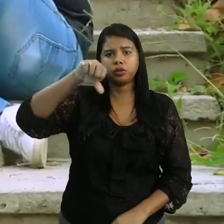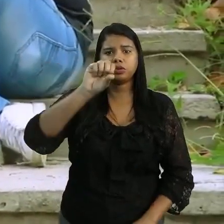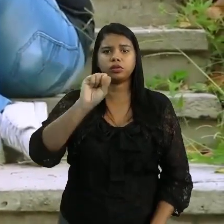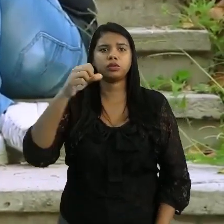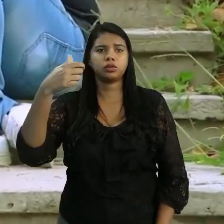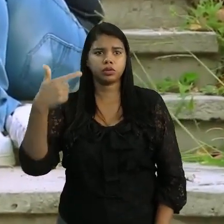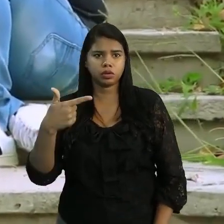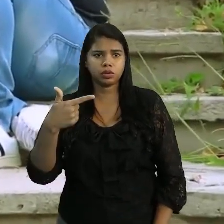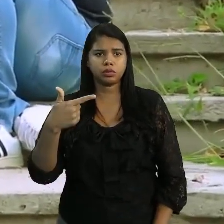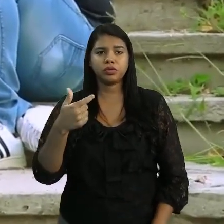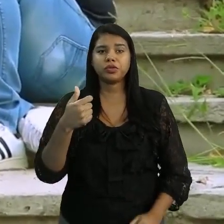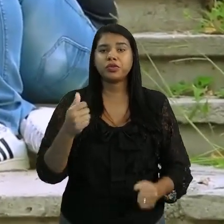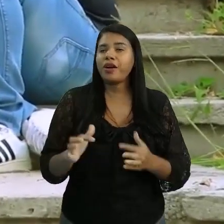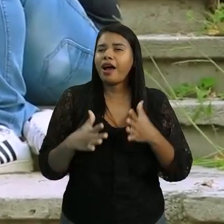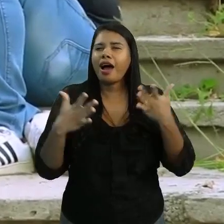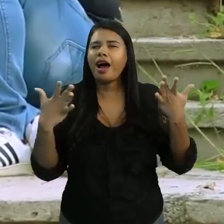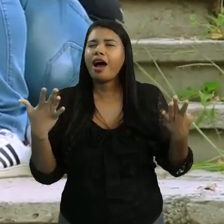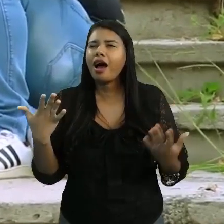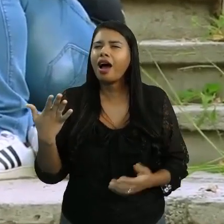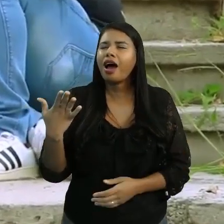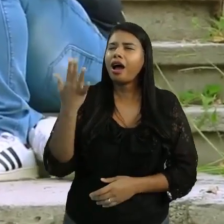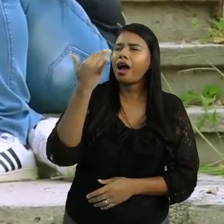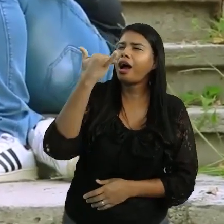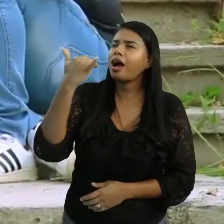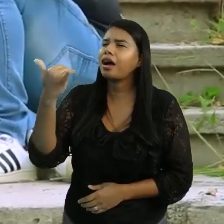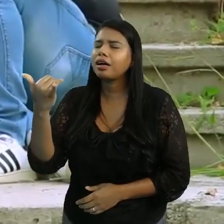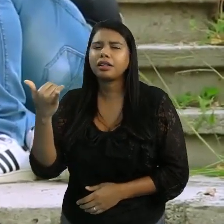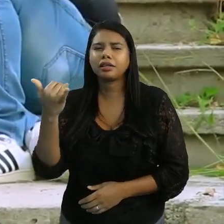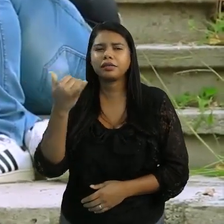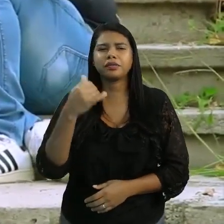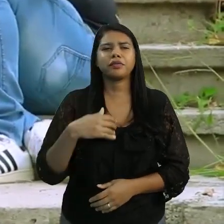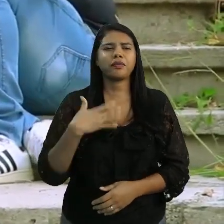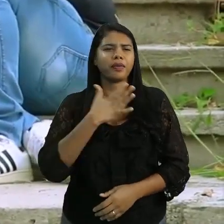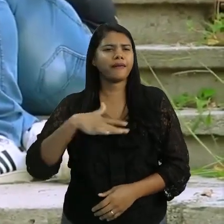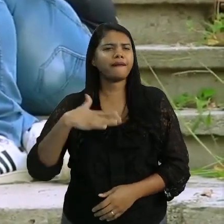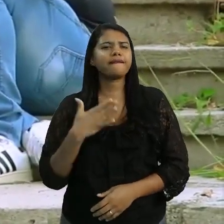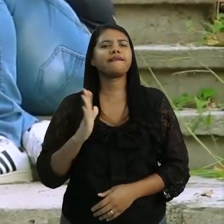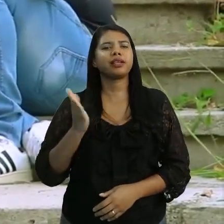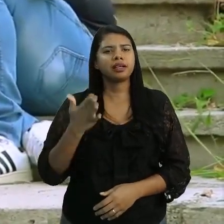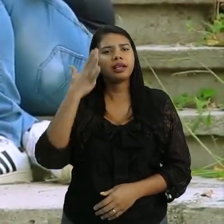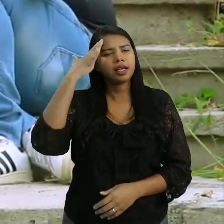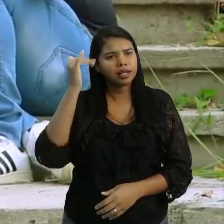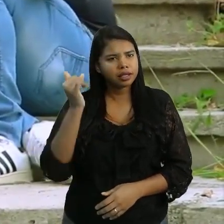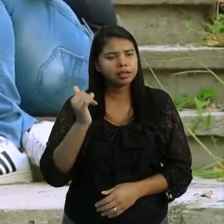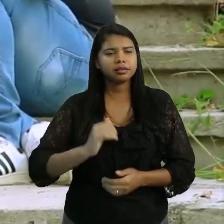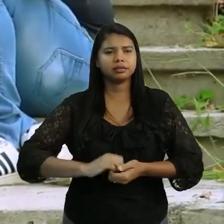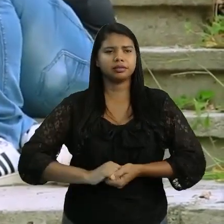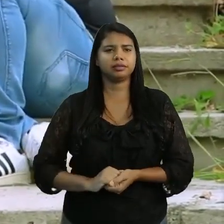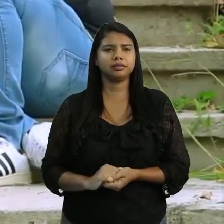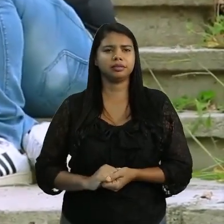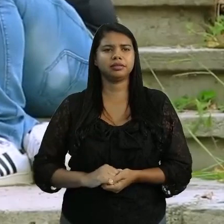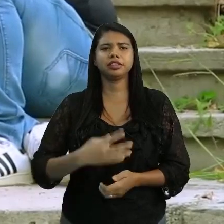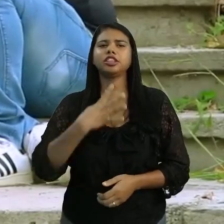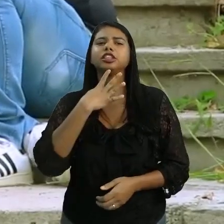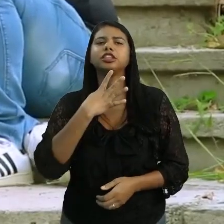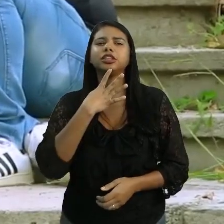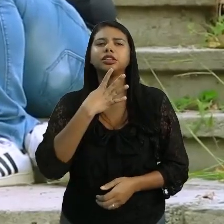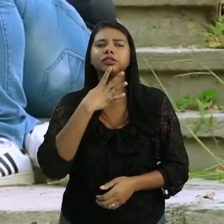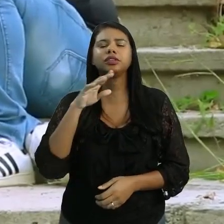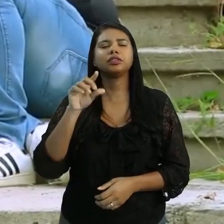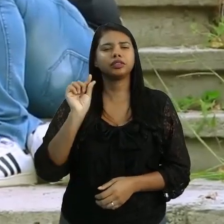tanta coisa. Vou conhecer Esse é o caminho. e entrei, vou fazer um teste. Com 19 anos, eu sou de né?